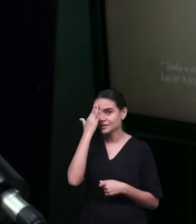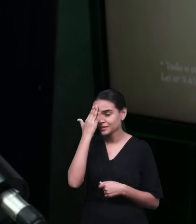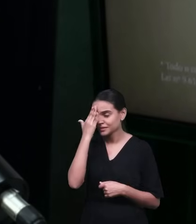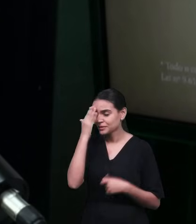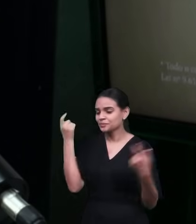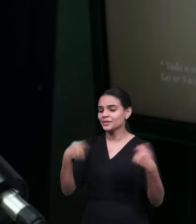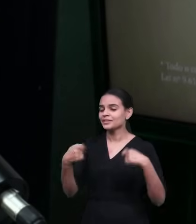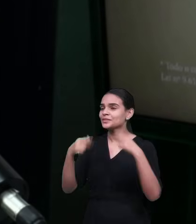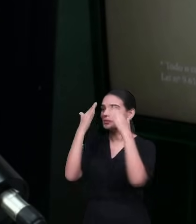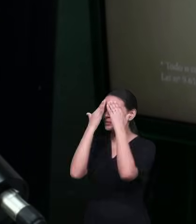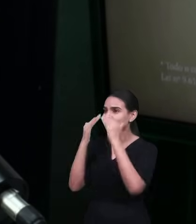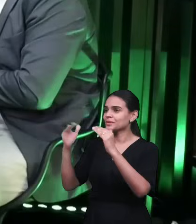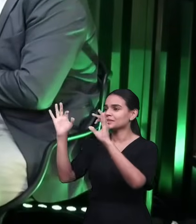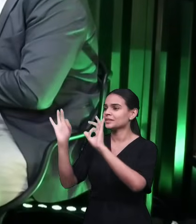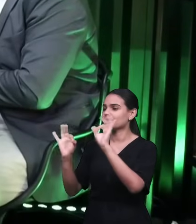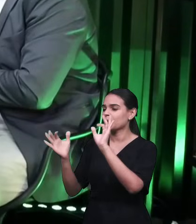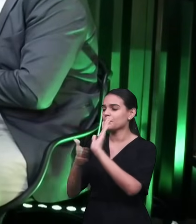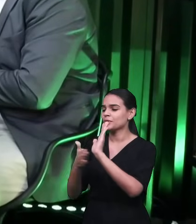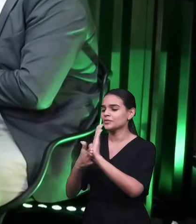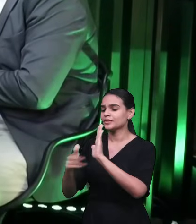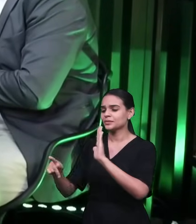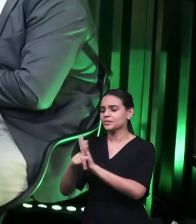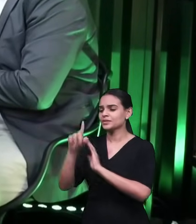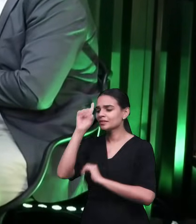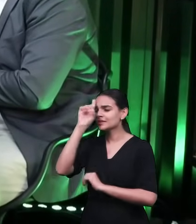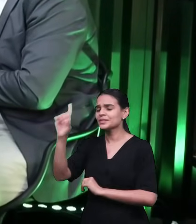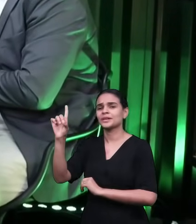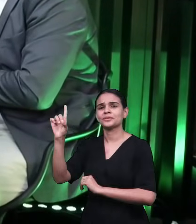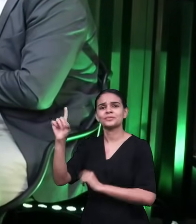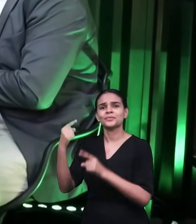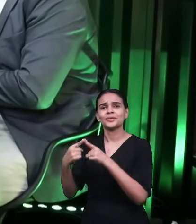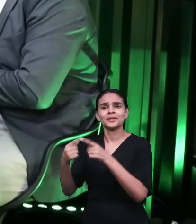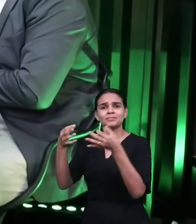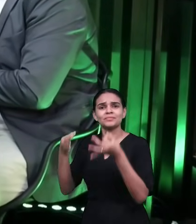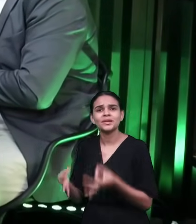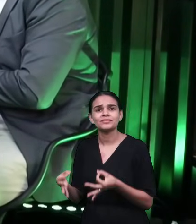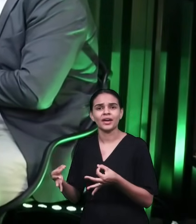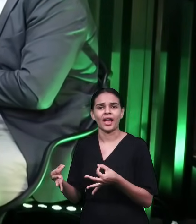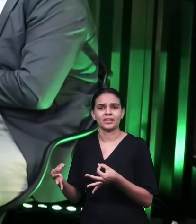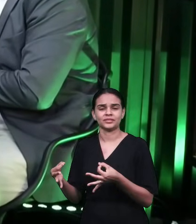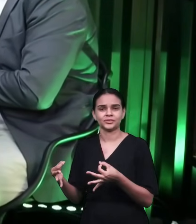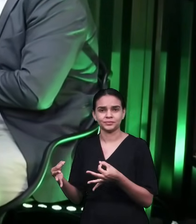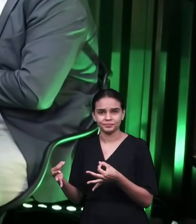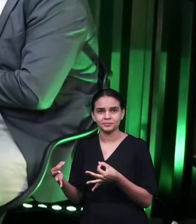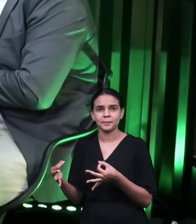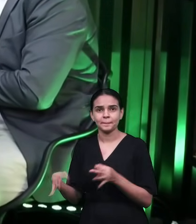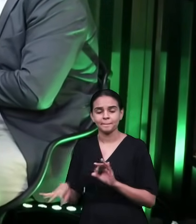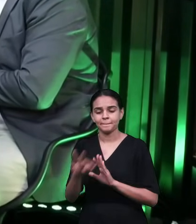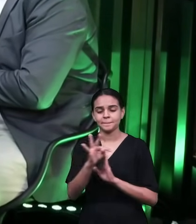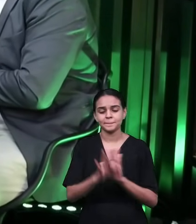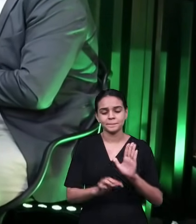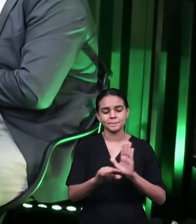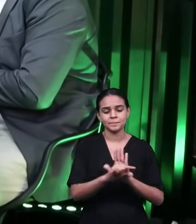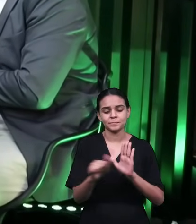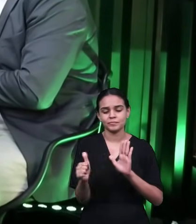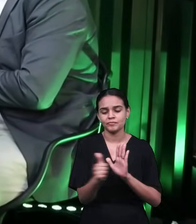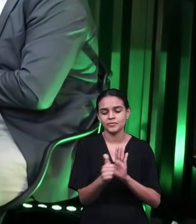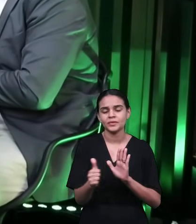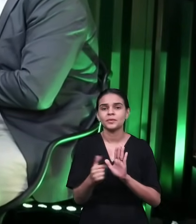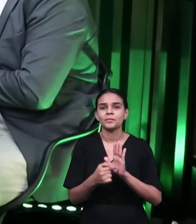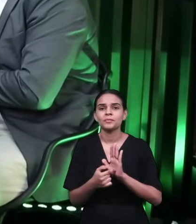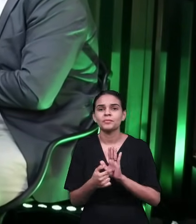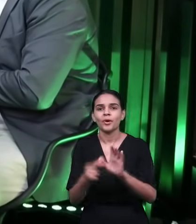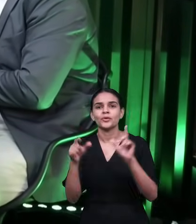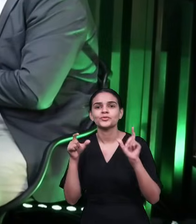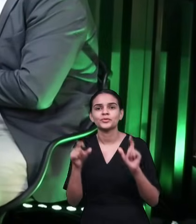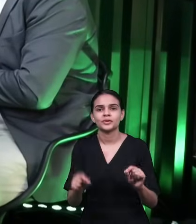no projeto genuíno de Deus. E aí esse conflito ele faz com que Agar, esse texto que o pastor Alex citou, do versículo 11, Agar ela foge